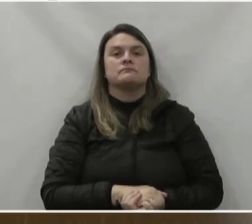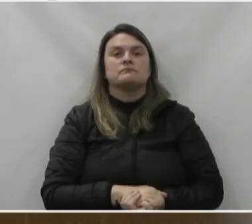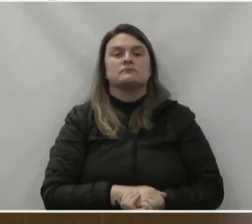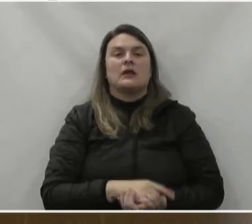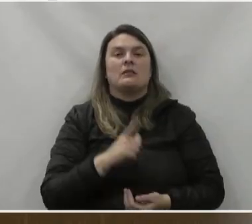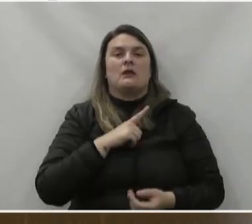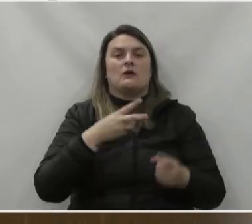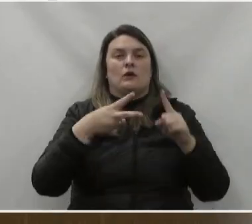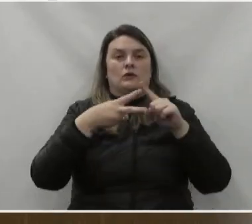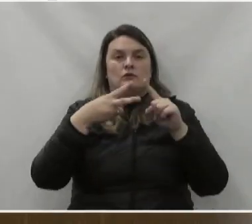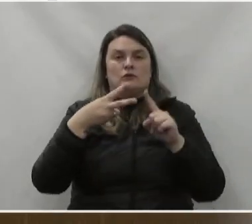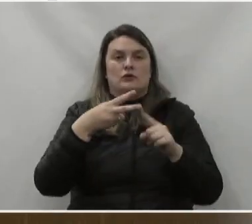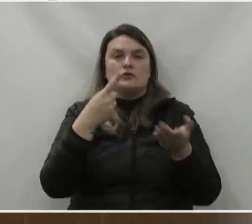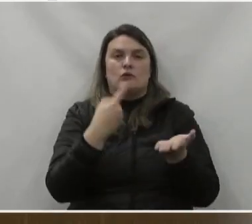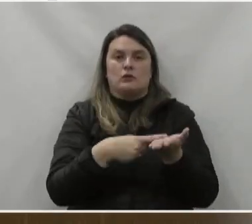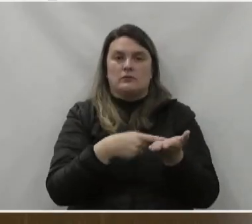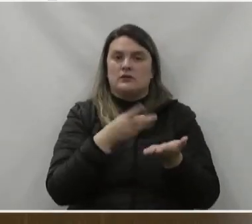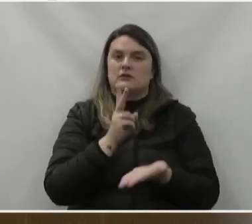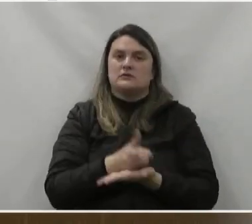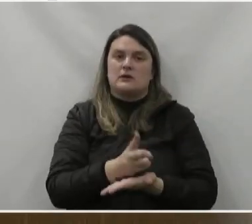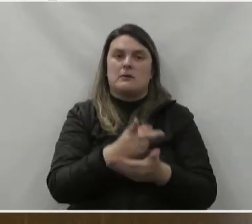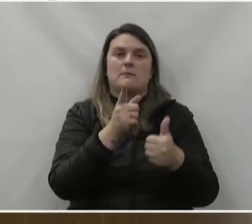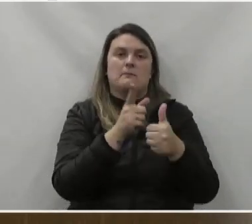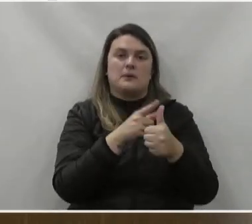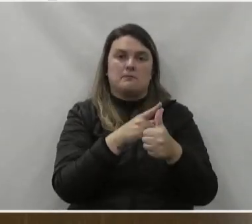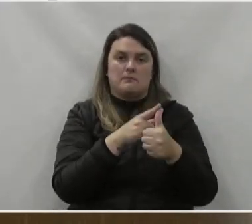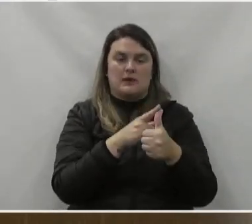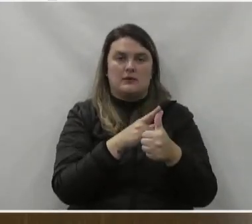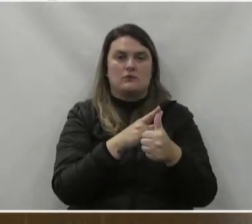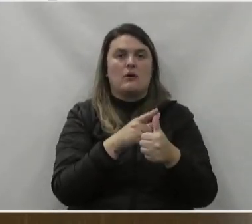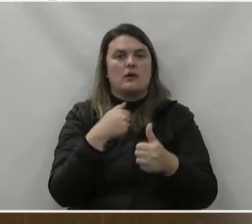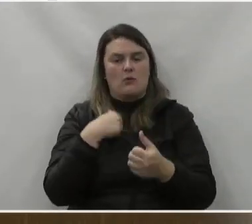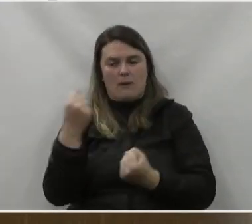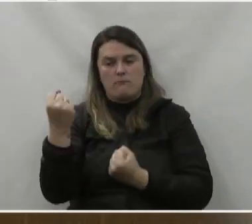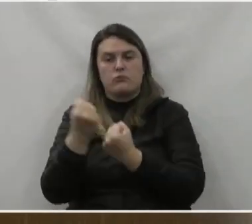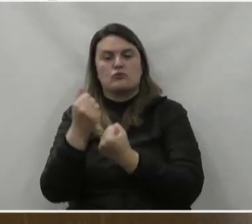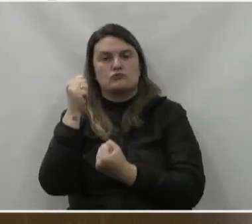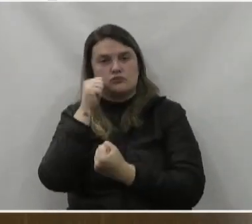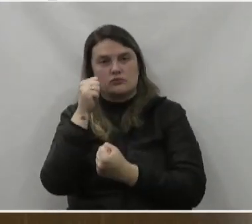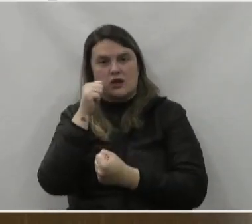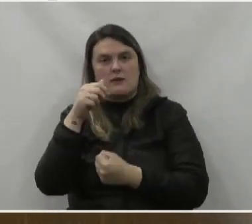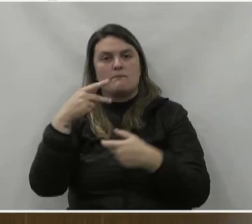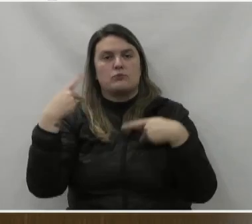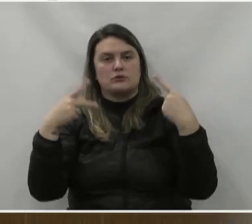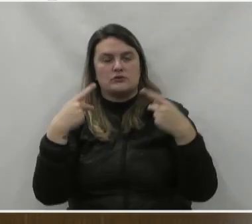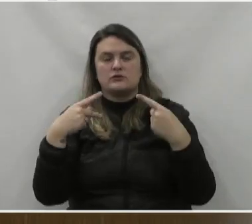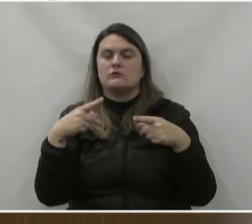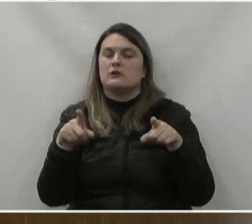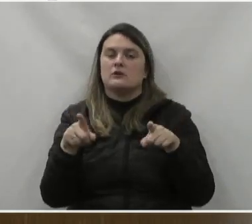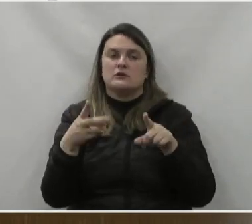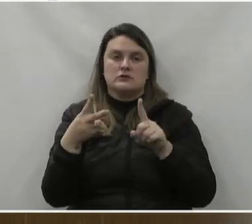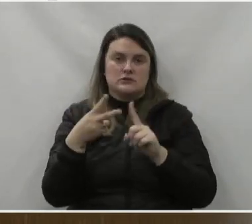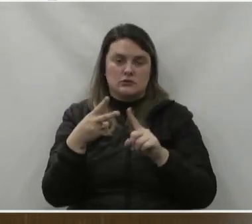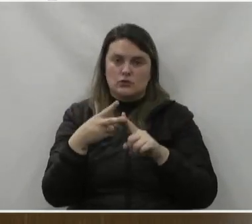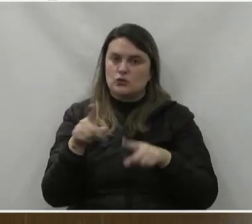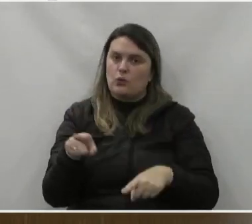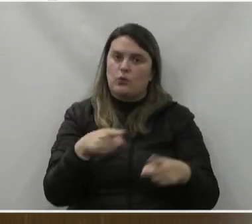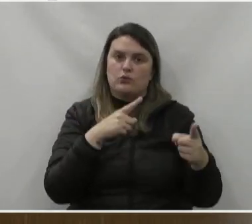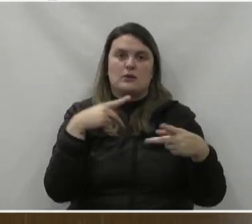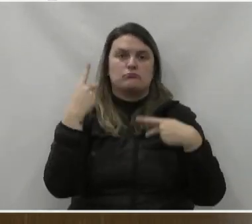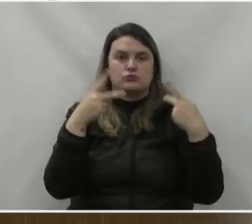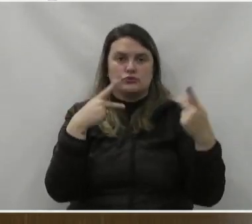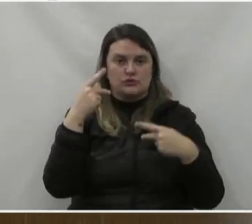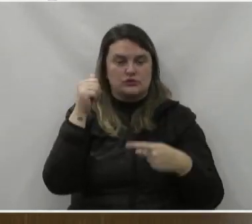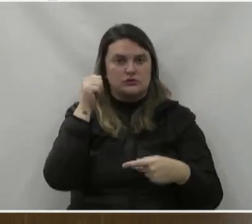2 compromissos inequívocos. Primeiro, com a defesa firme das mulheres na política e o combate a qualquer forma de violência, inclusive a política de